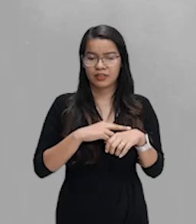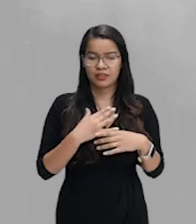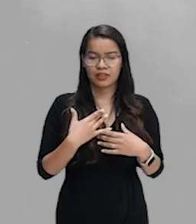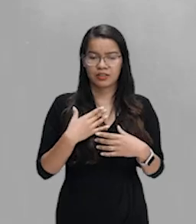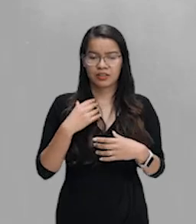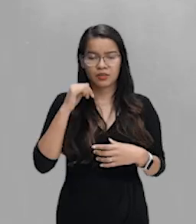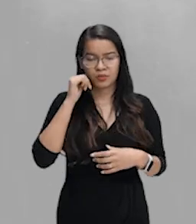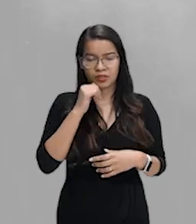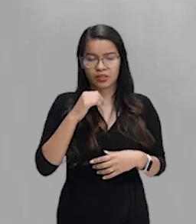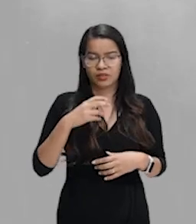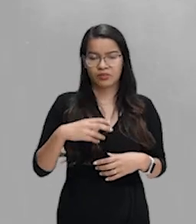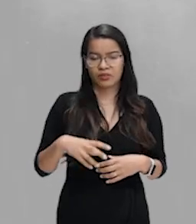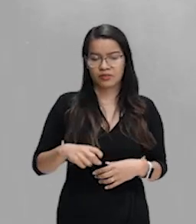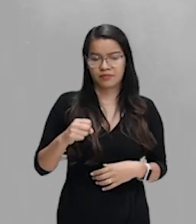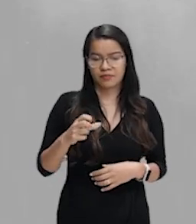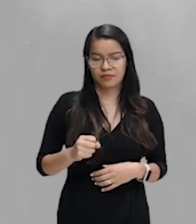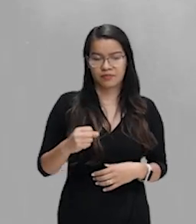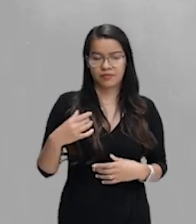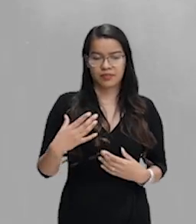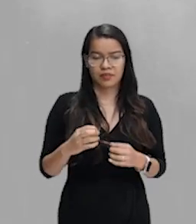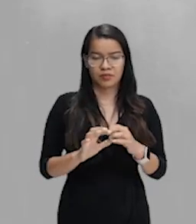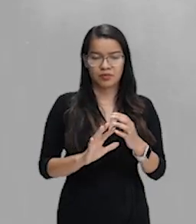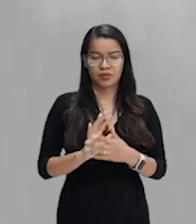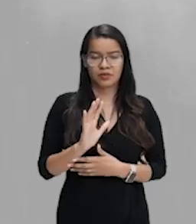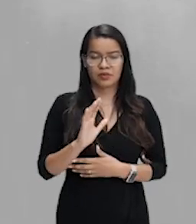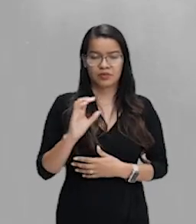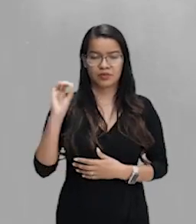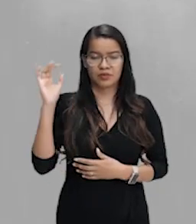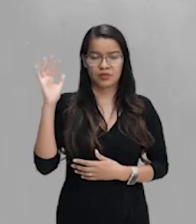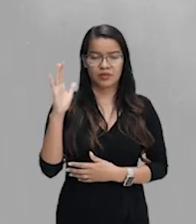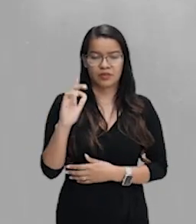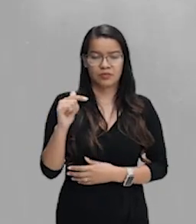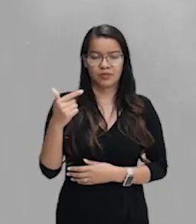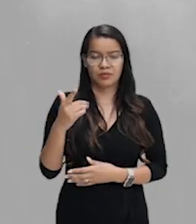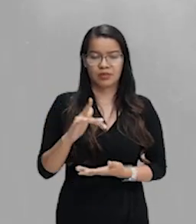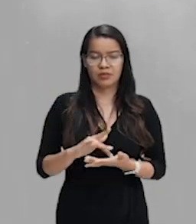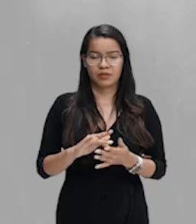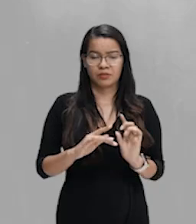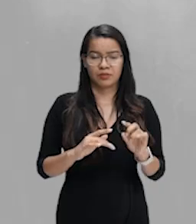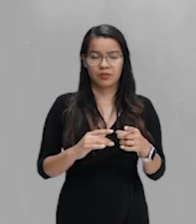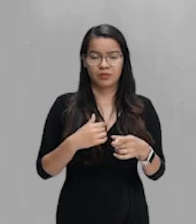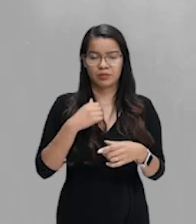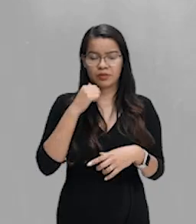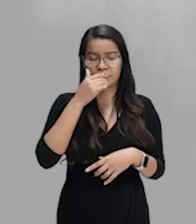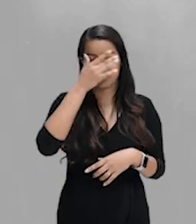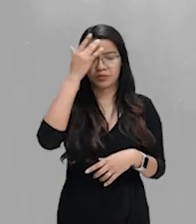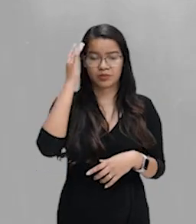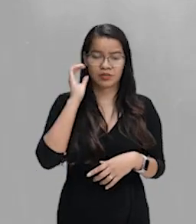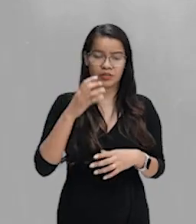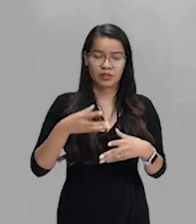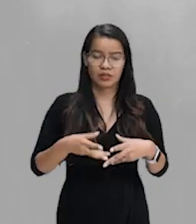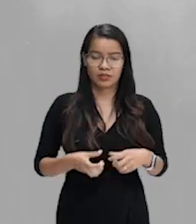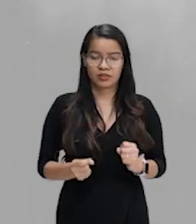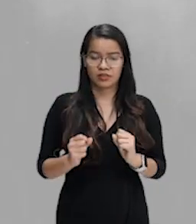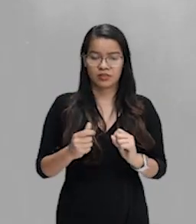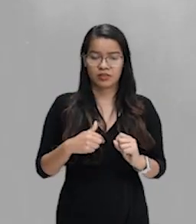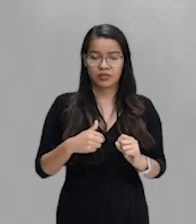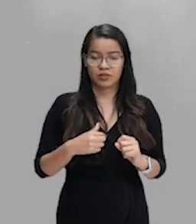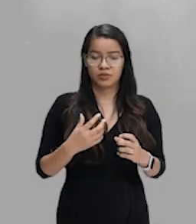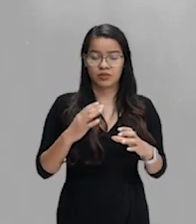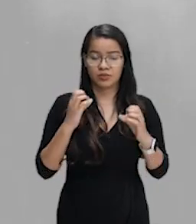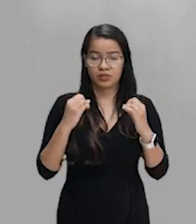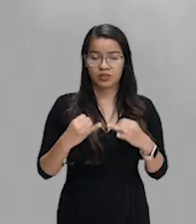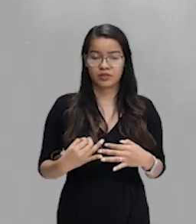leite da vaca. E aí surgiu a Virgem Maria, que na verdade era uma árvore. Depois tinham pessoas casando e um galo cantando. Eu estou descrevendo a obra do jeito que eu estou vendo